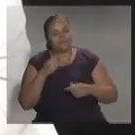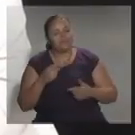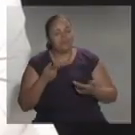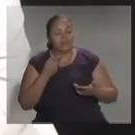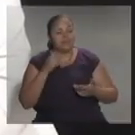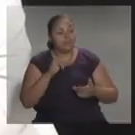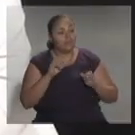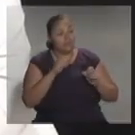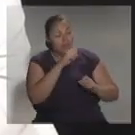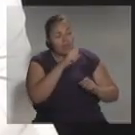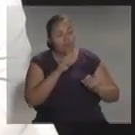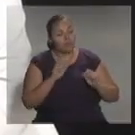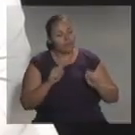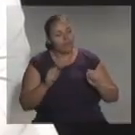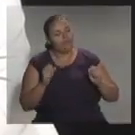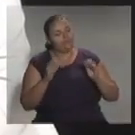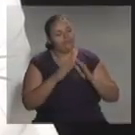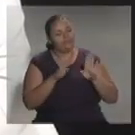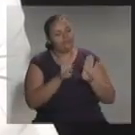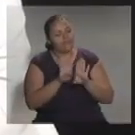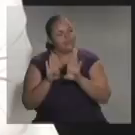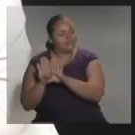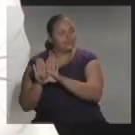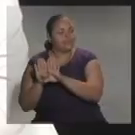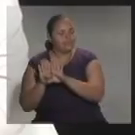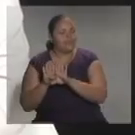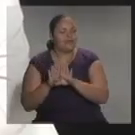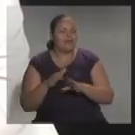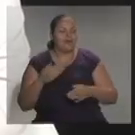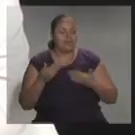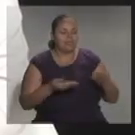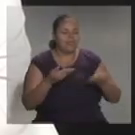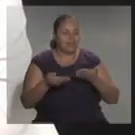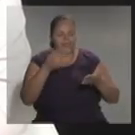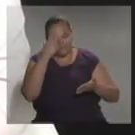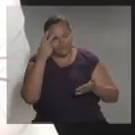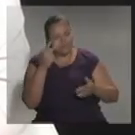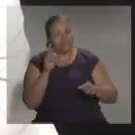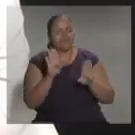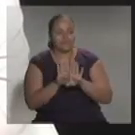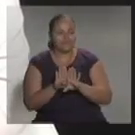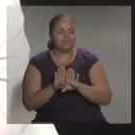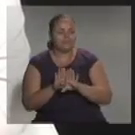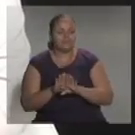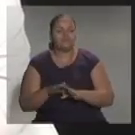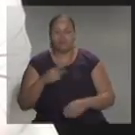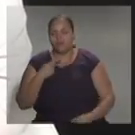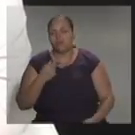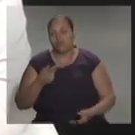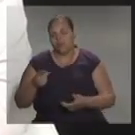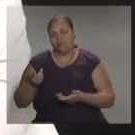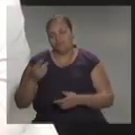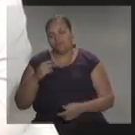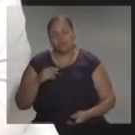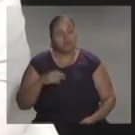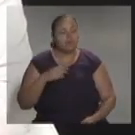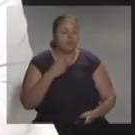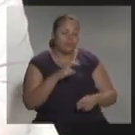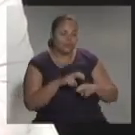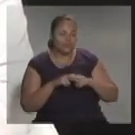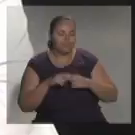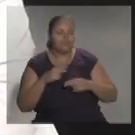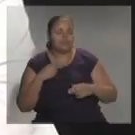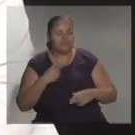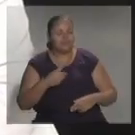do risco dessas instituições interromperem os atendimentos, fecharem as portas, por falta total de